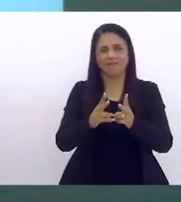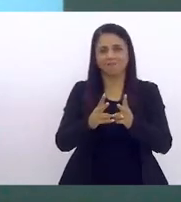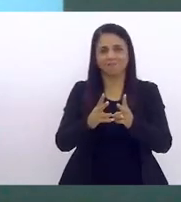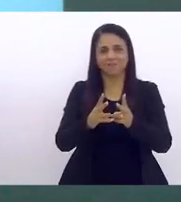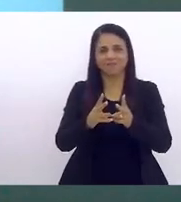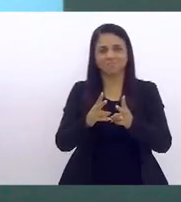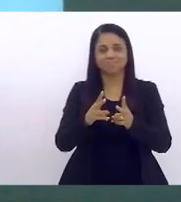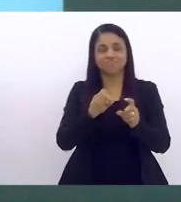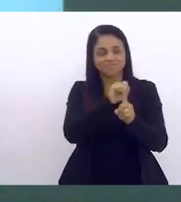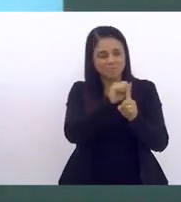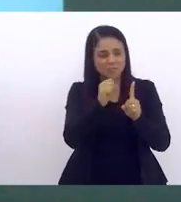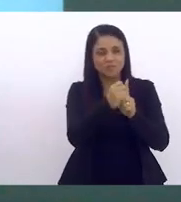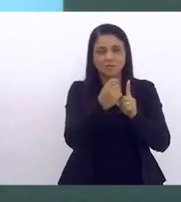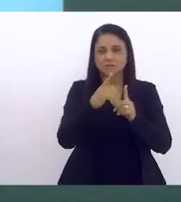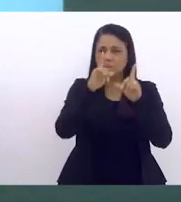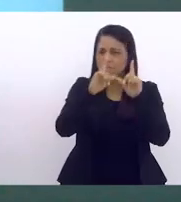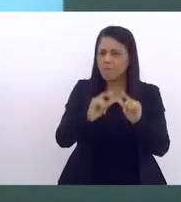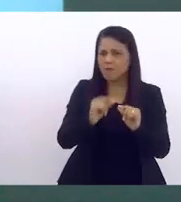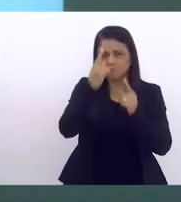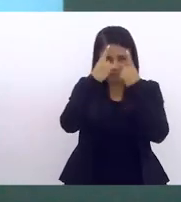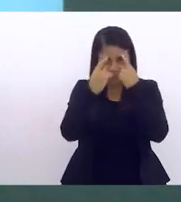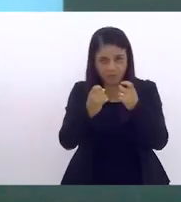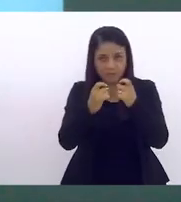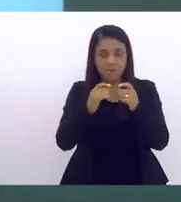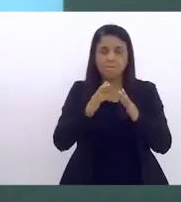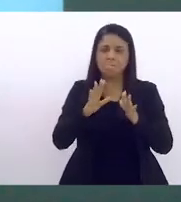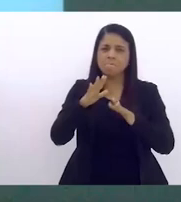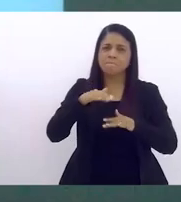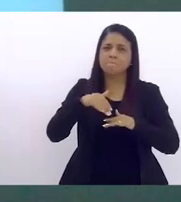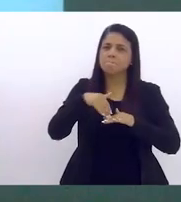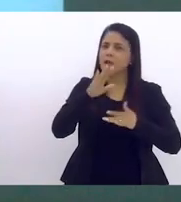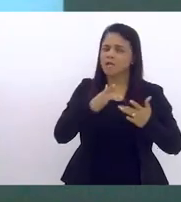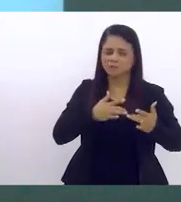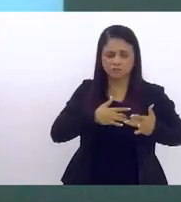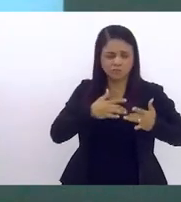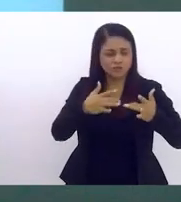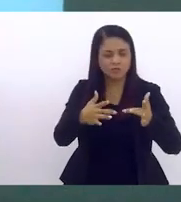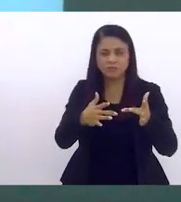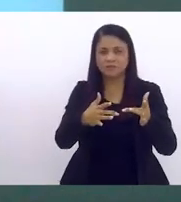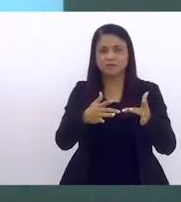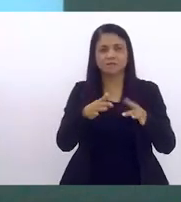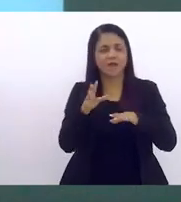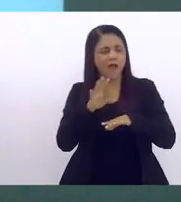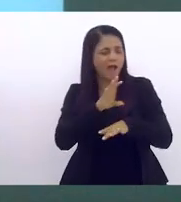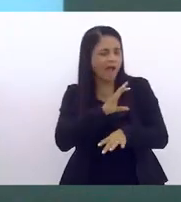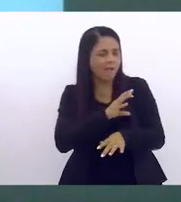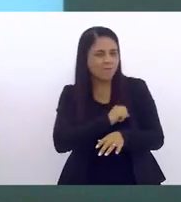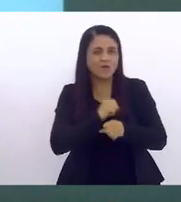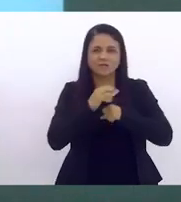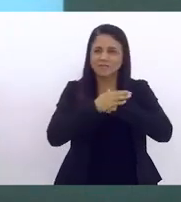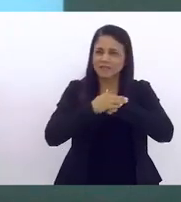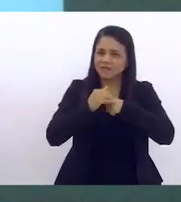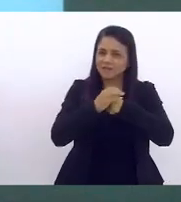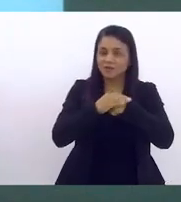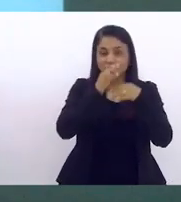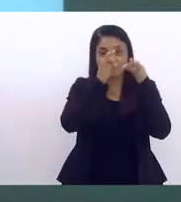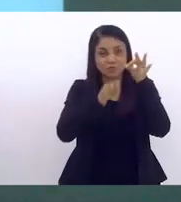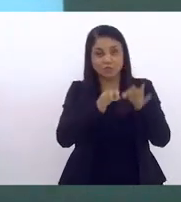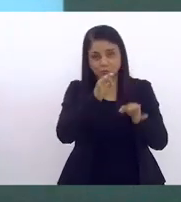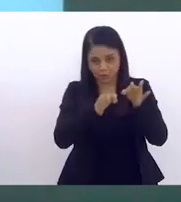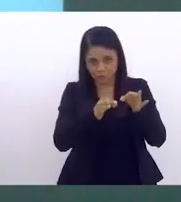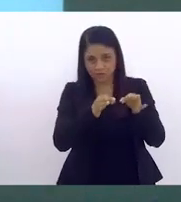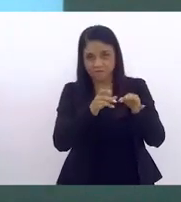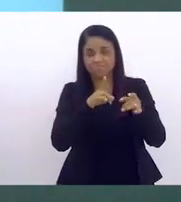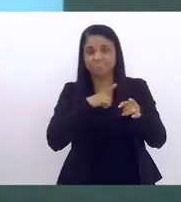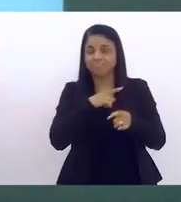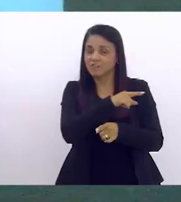uma sociedade menos violenta, mais solidária, né? Mais amorosa, mais justa. E vocês